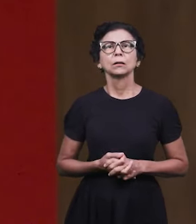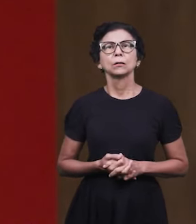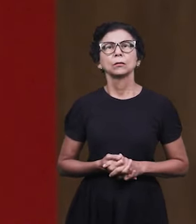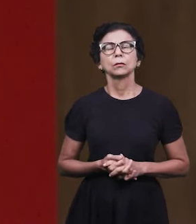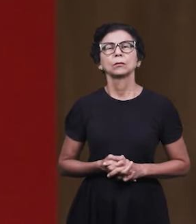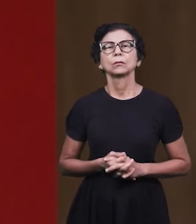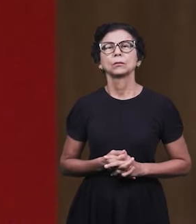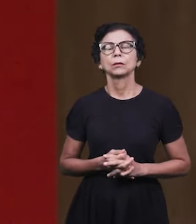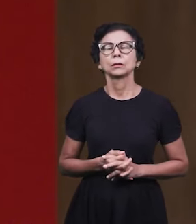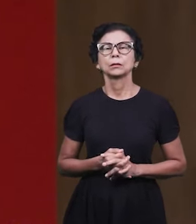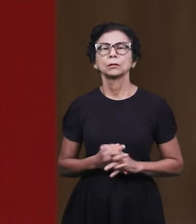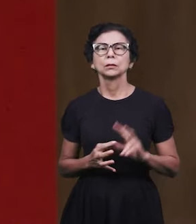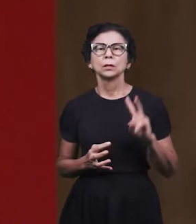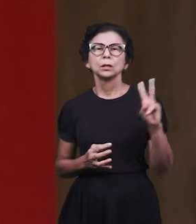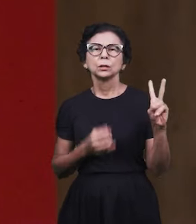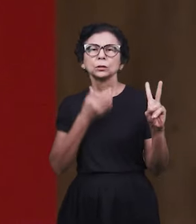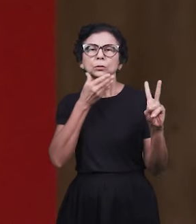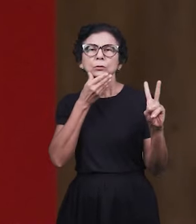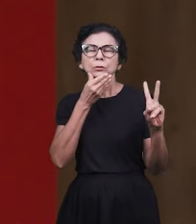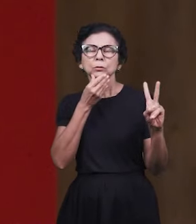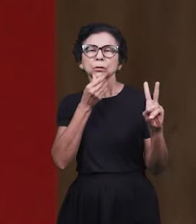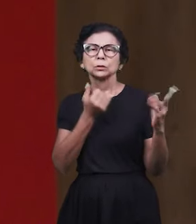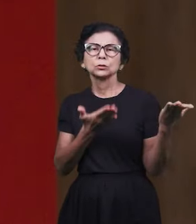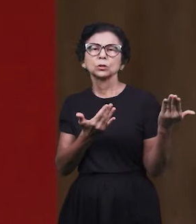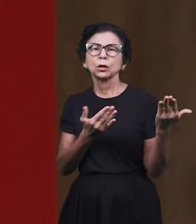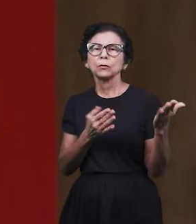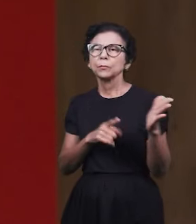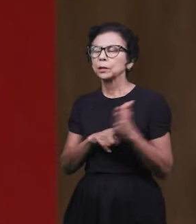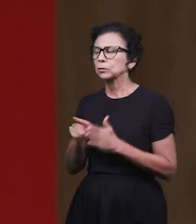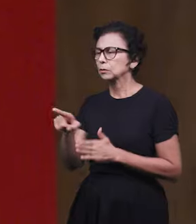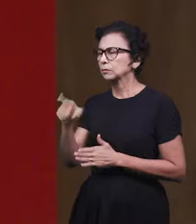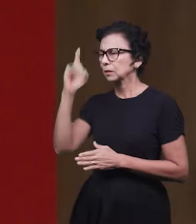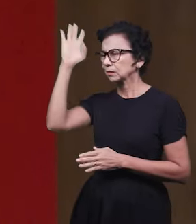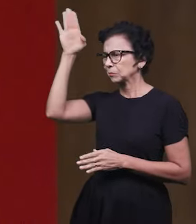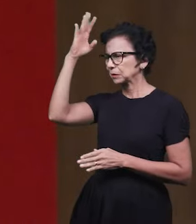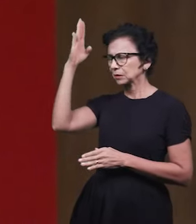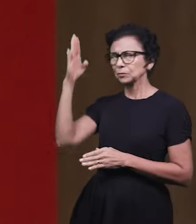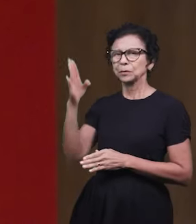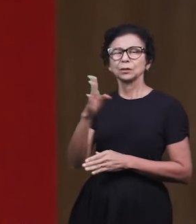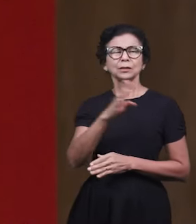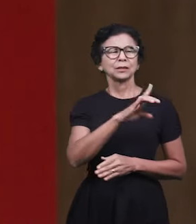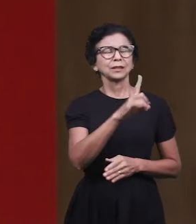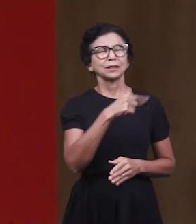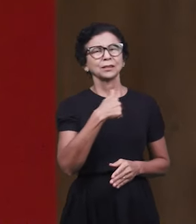Aí 2 jovens saíram, o senhor está passando mal? Não, carro, estou